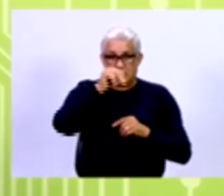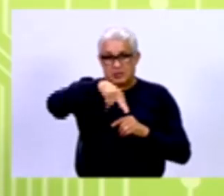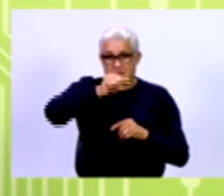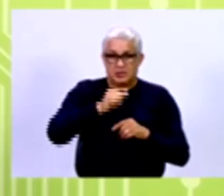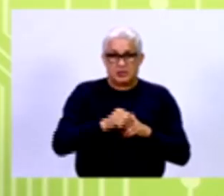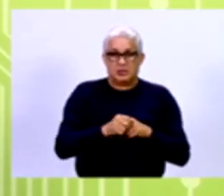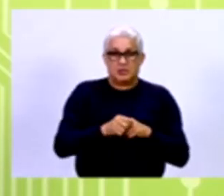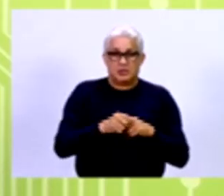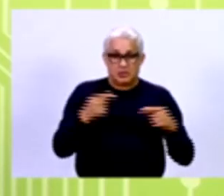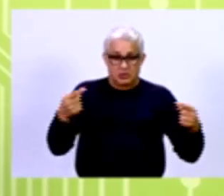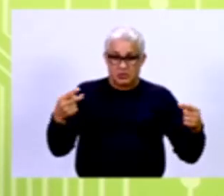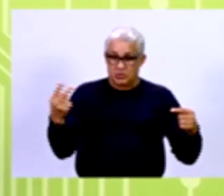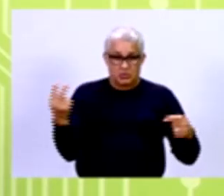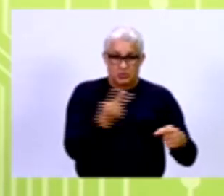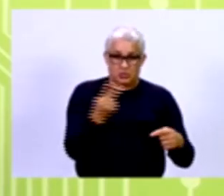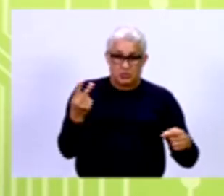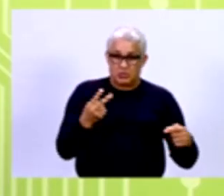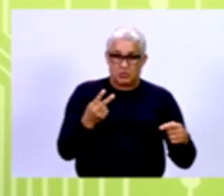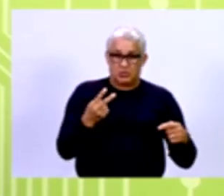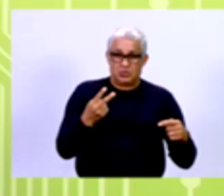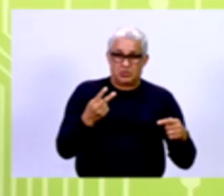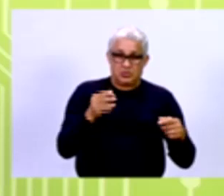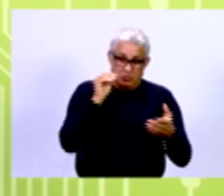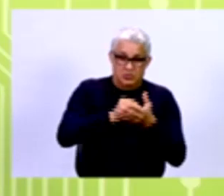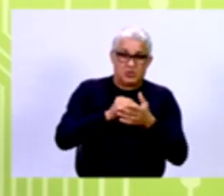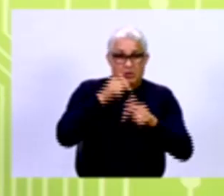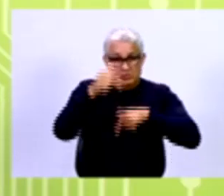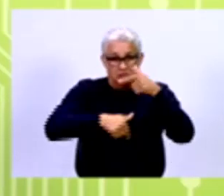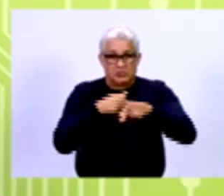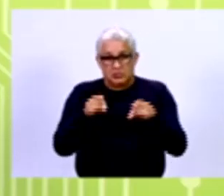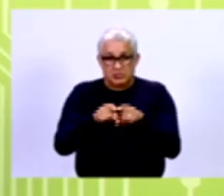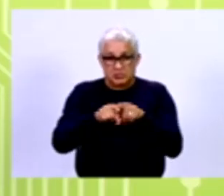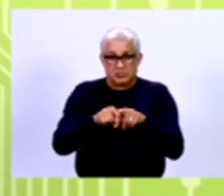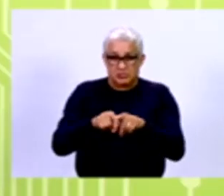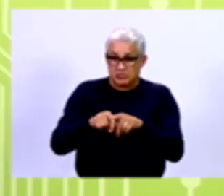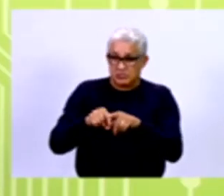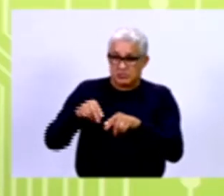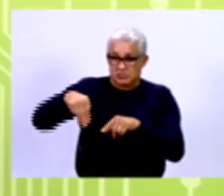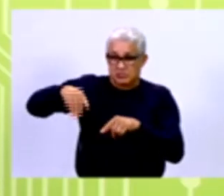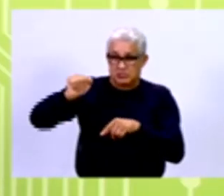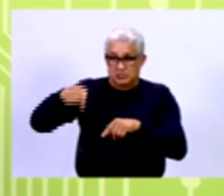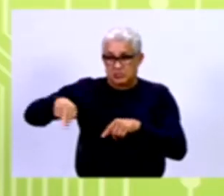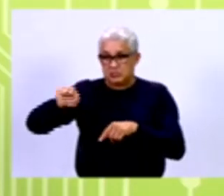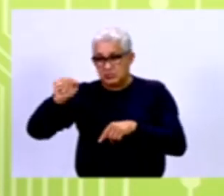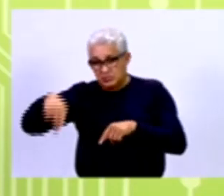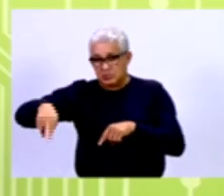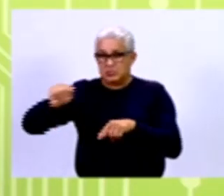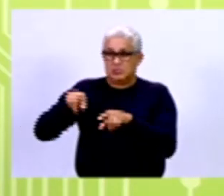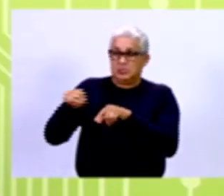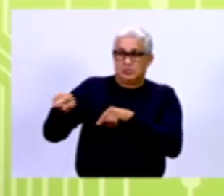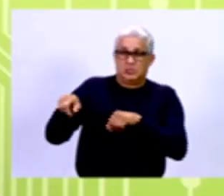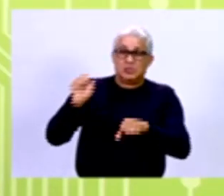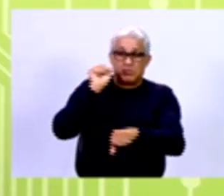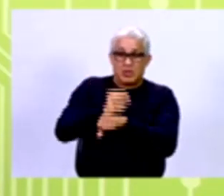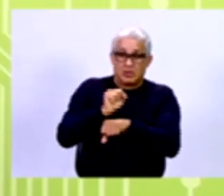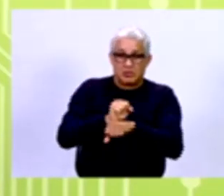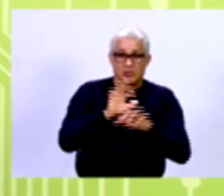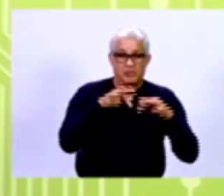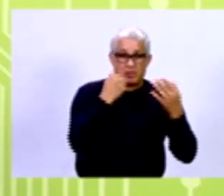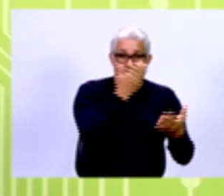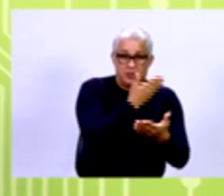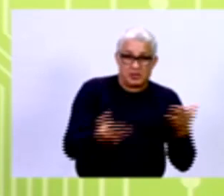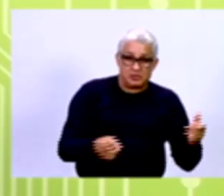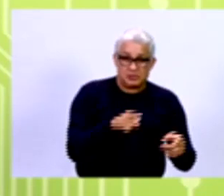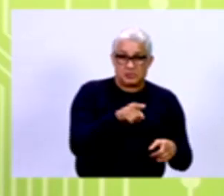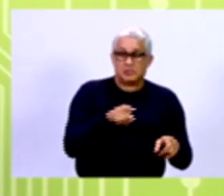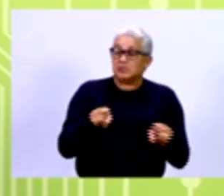coisas estão casadas. É o desemprego do homem e o desemprego da máquina. diminui a produção. Tanto perde a família, que perdeu o emprego,